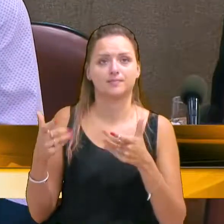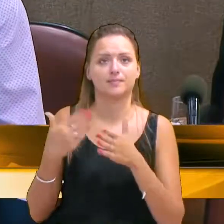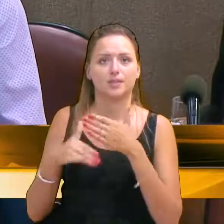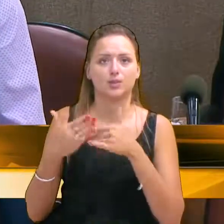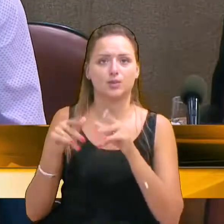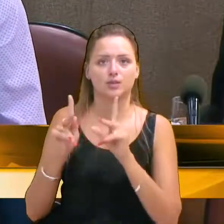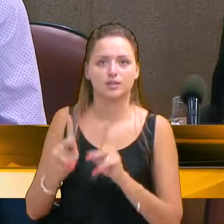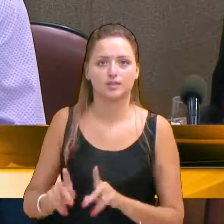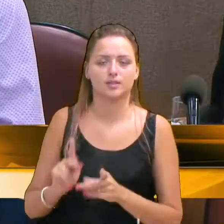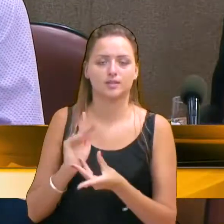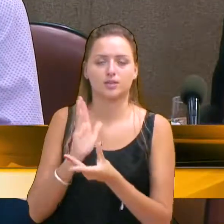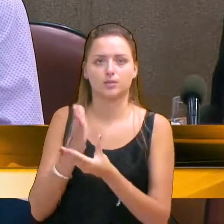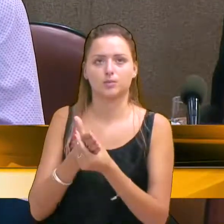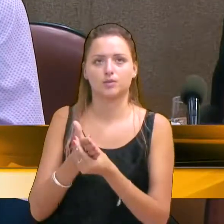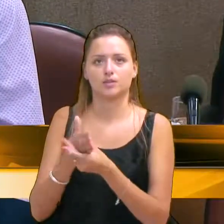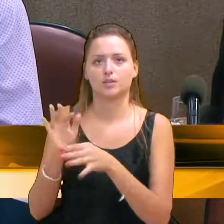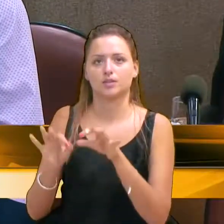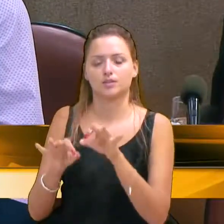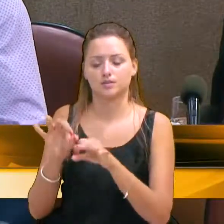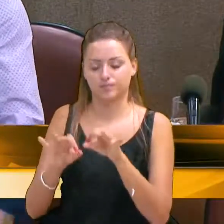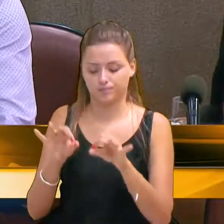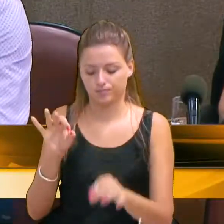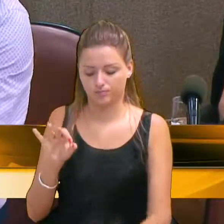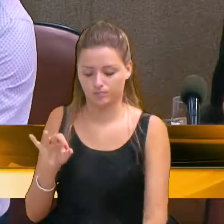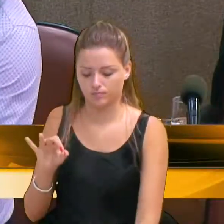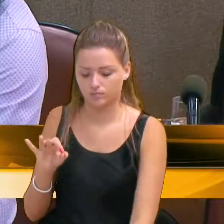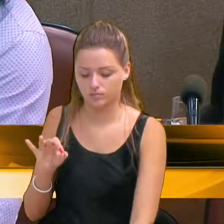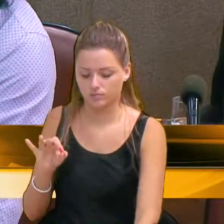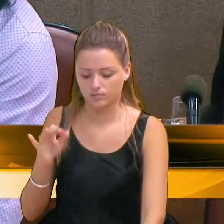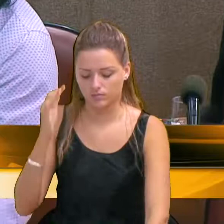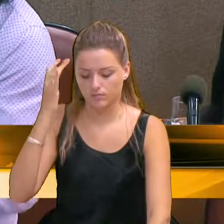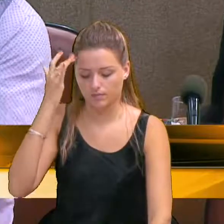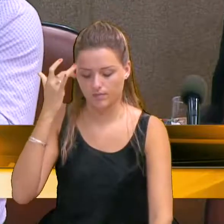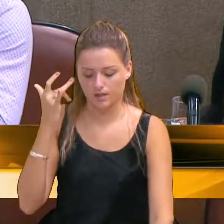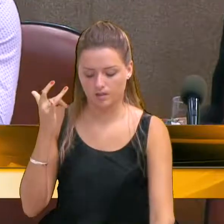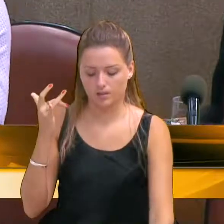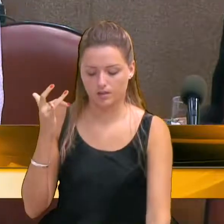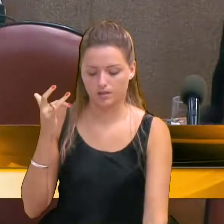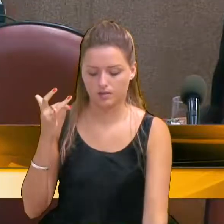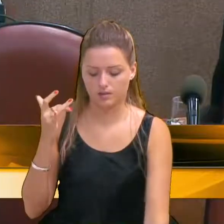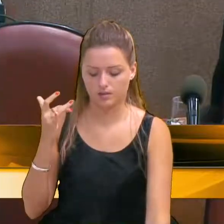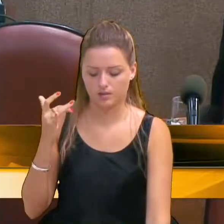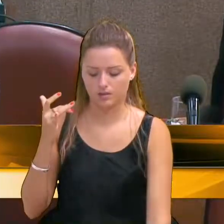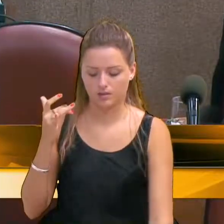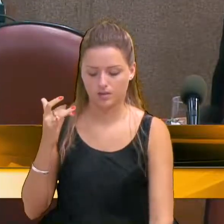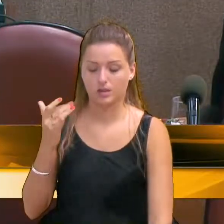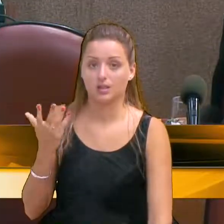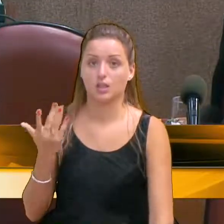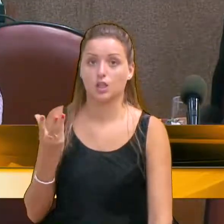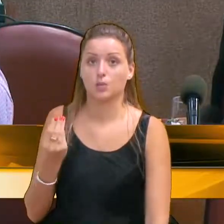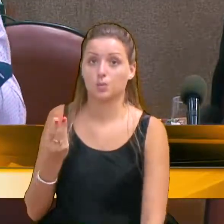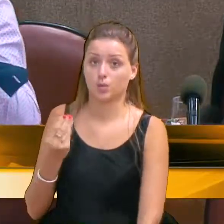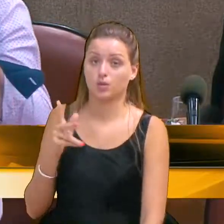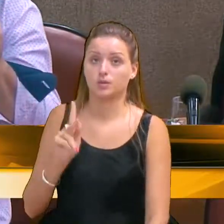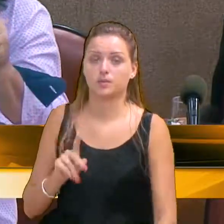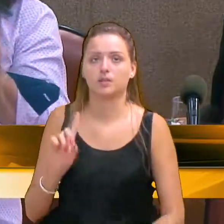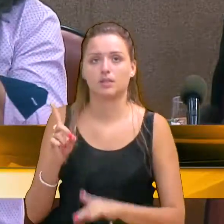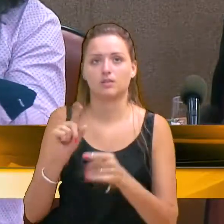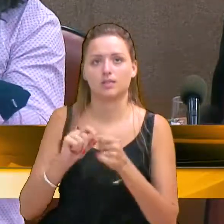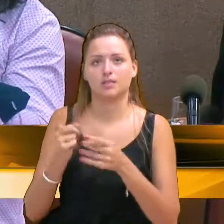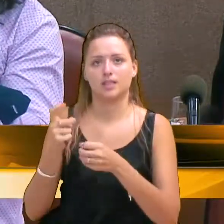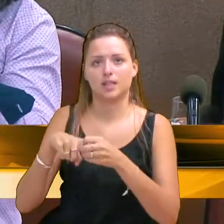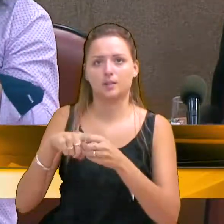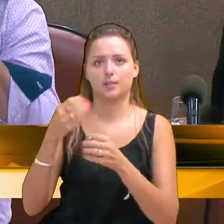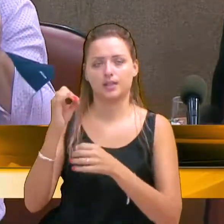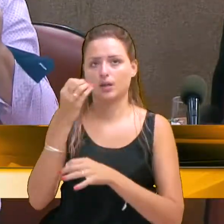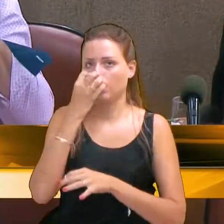envolvidos nesse evento, amanhã em Porto Alegre, e que muitos não venham fazer da nossa capital uma palhaçada,